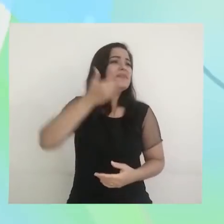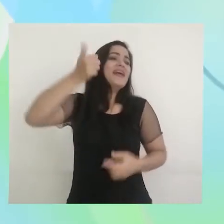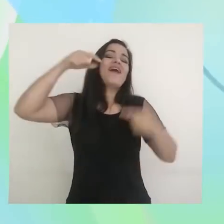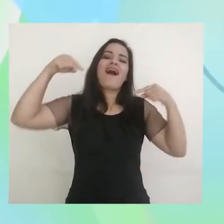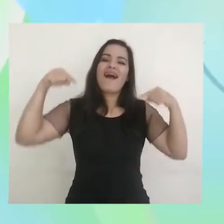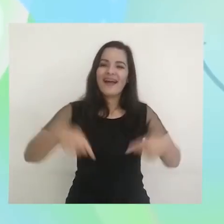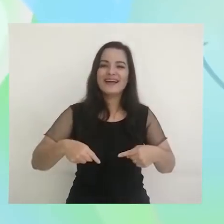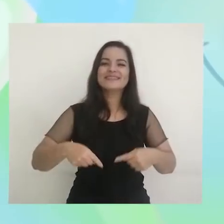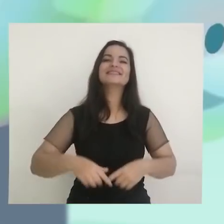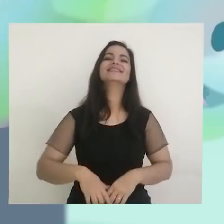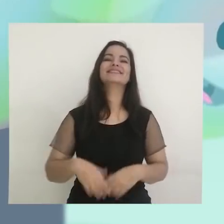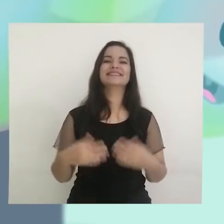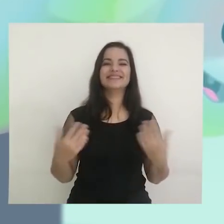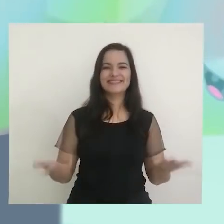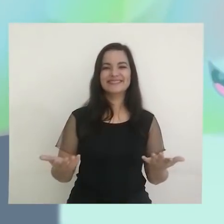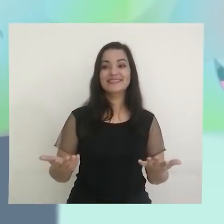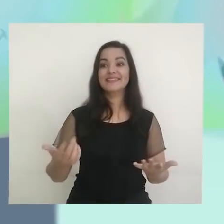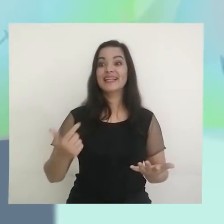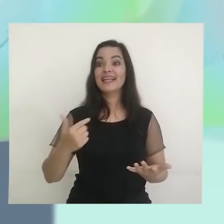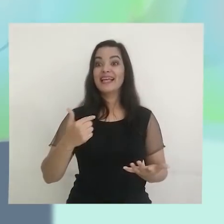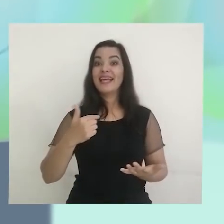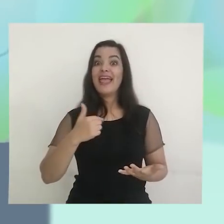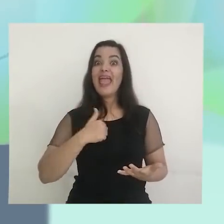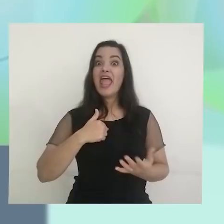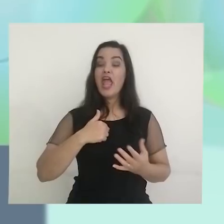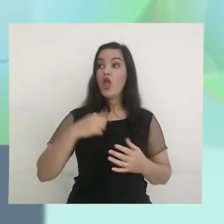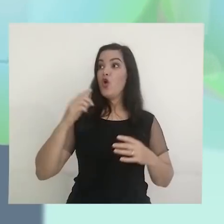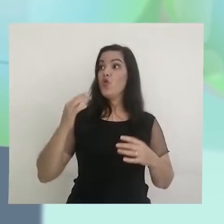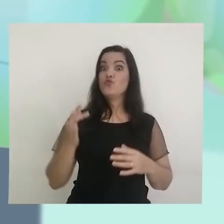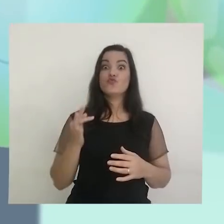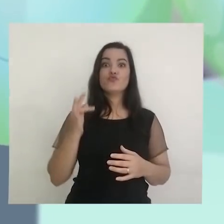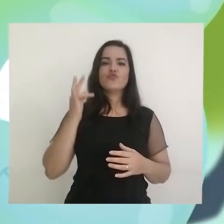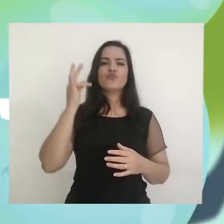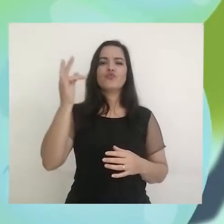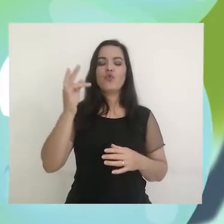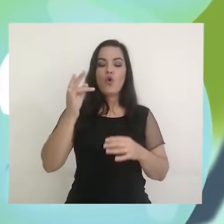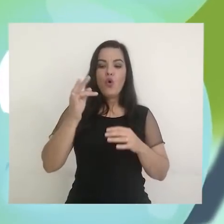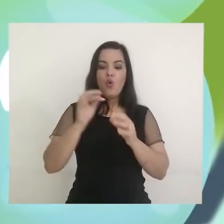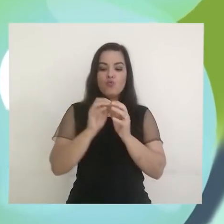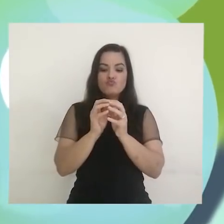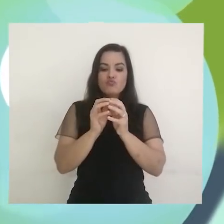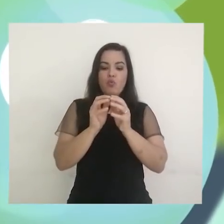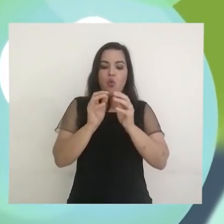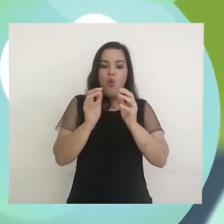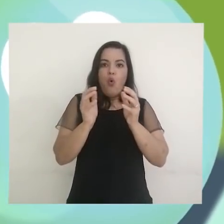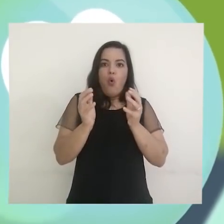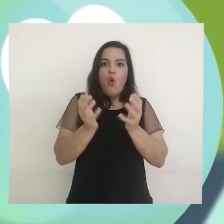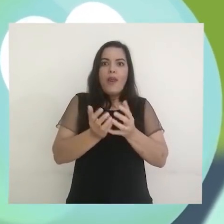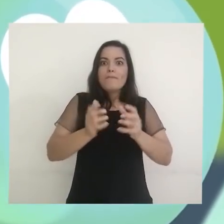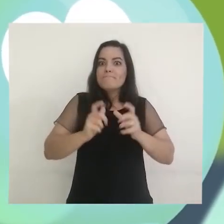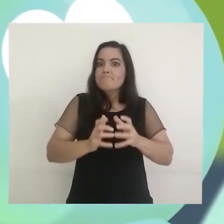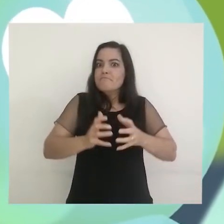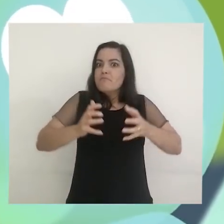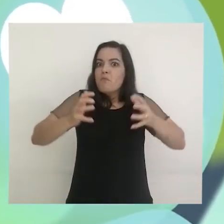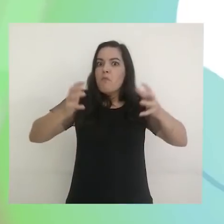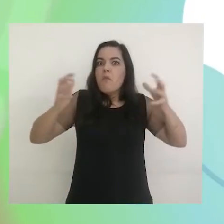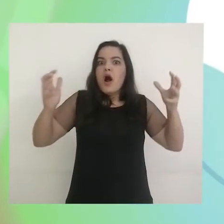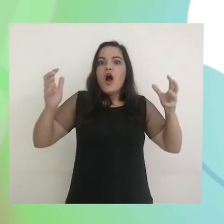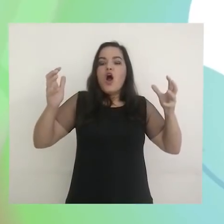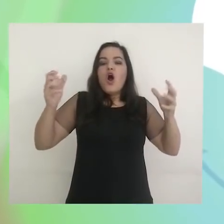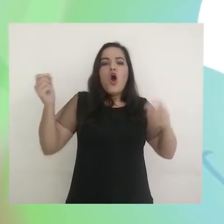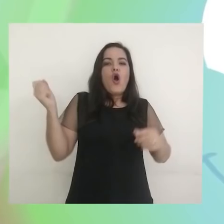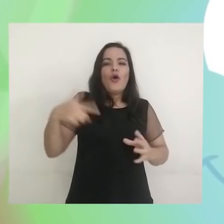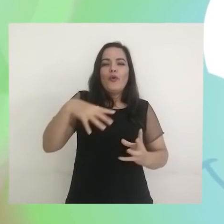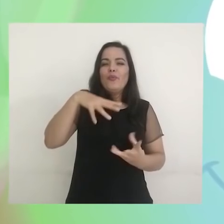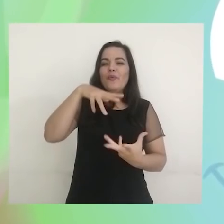de todas! Eu vou ser a maior bolha do mundo! Tô achando meio apertado. Não